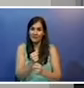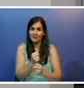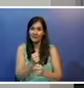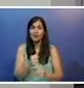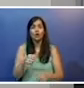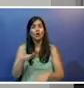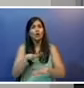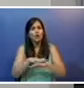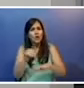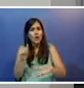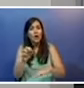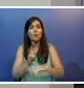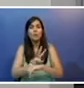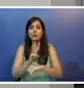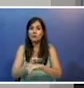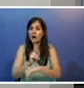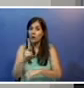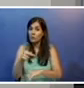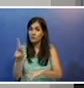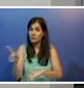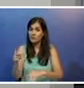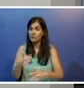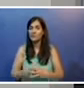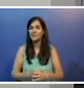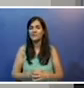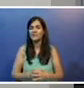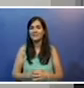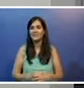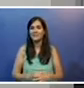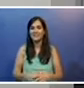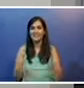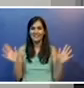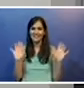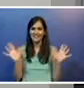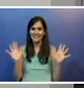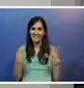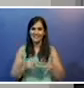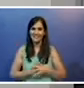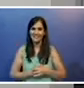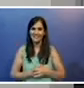conosco, estamos à disposição para o que der e vier, ok? Fiquem com Deus.